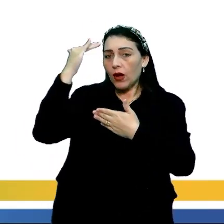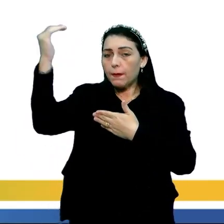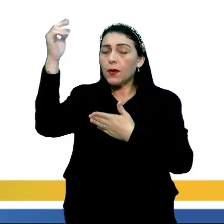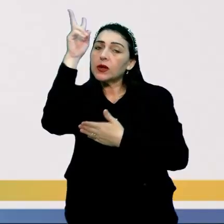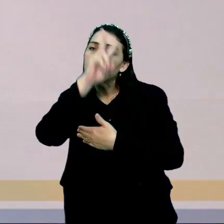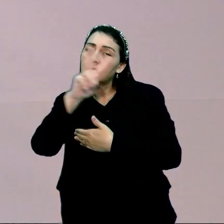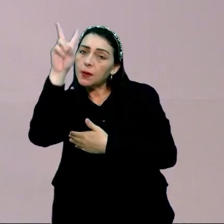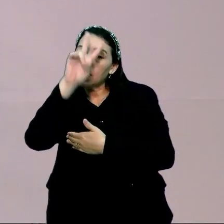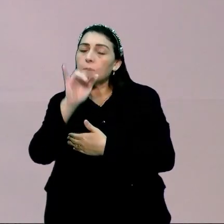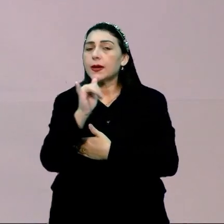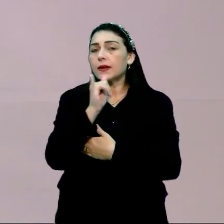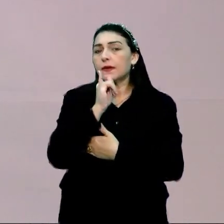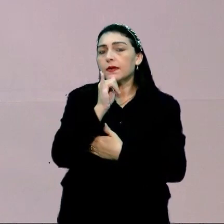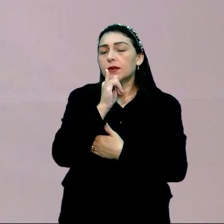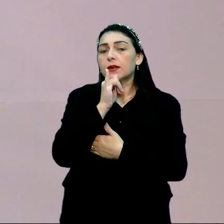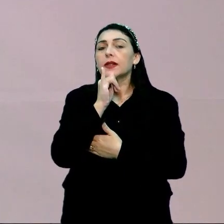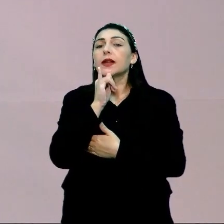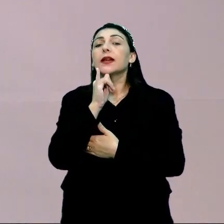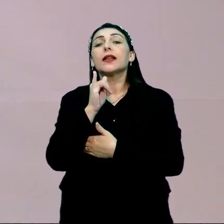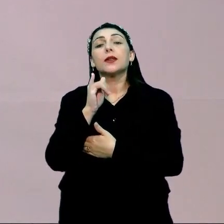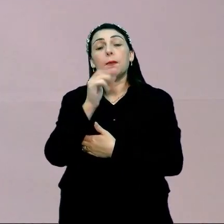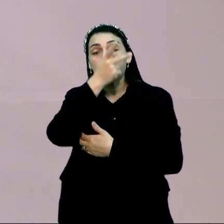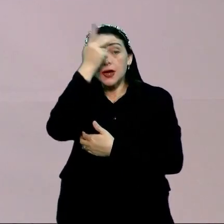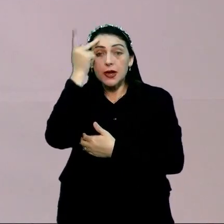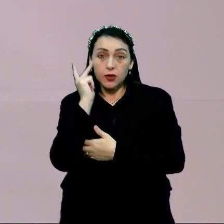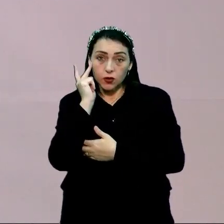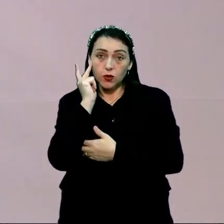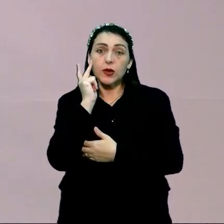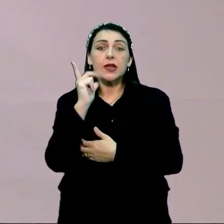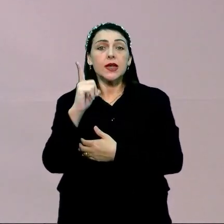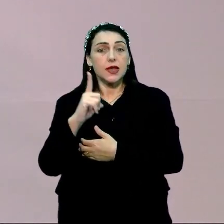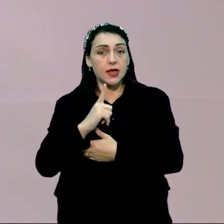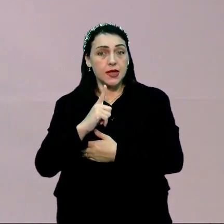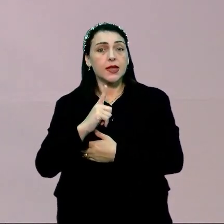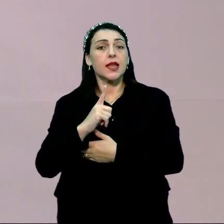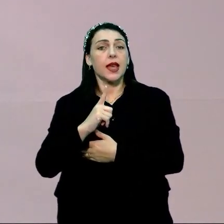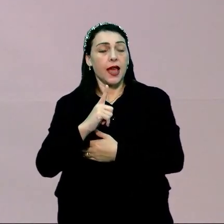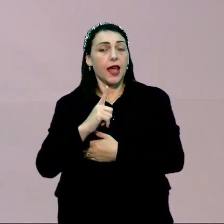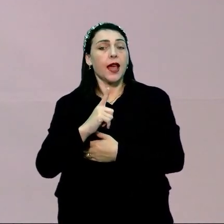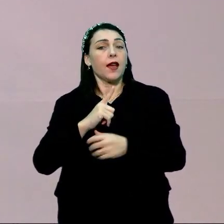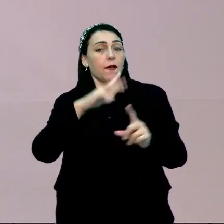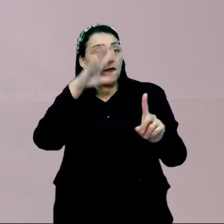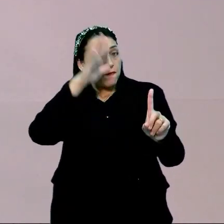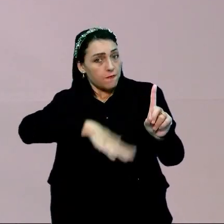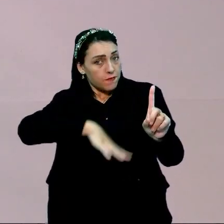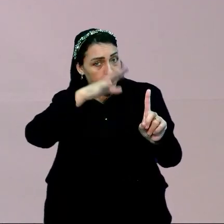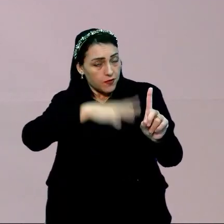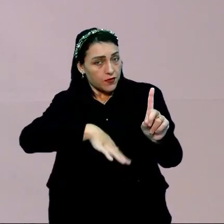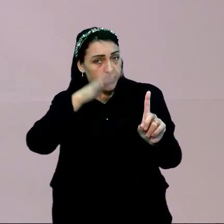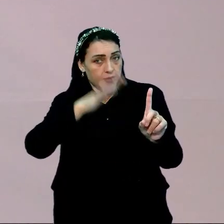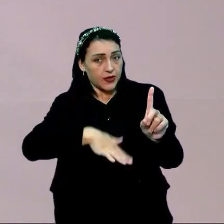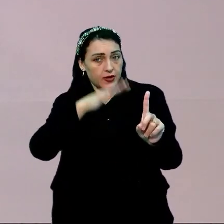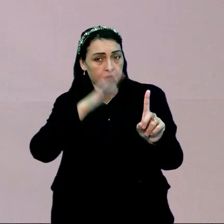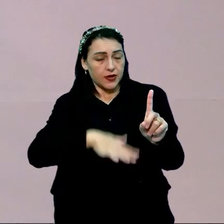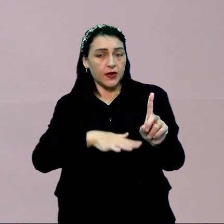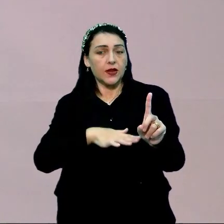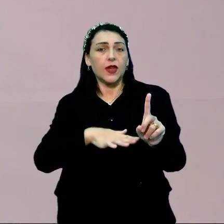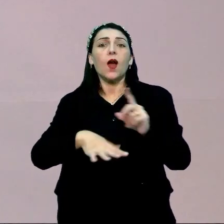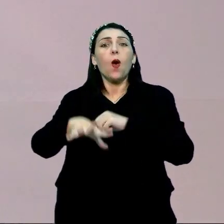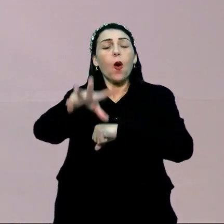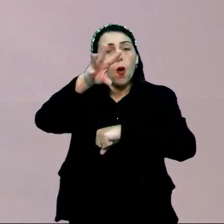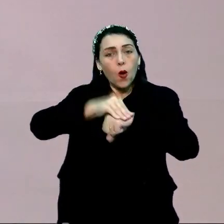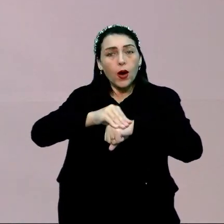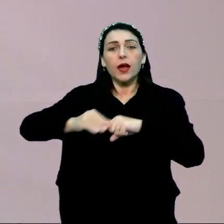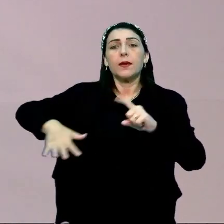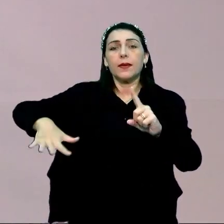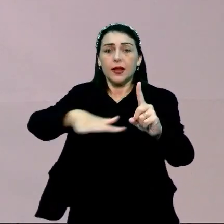Lembrando que essas citações são de pessoas influentes. Elas são de pessoas que têm um reconhecimento